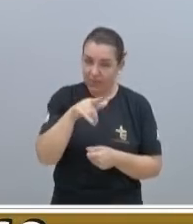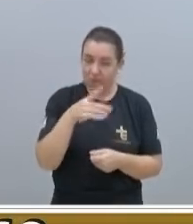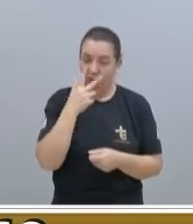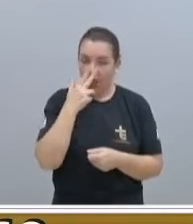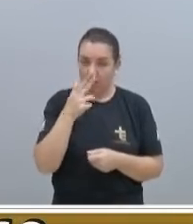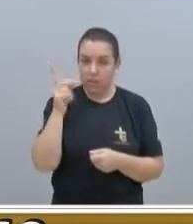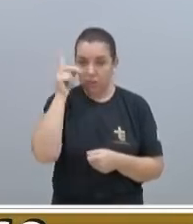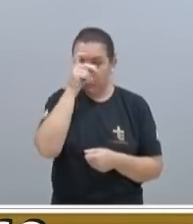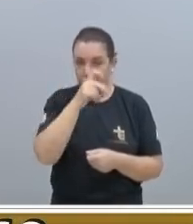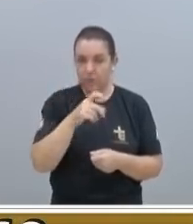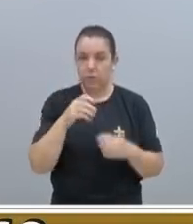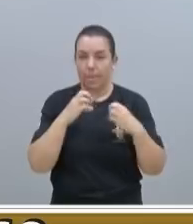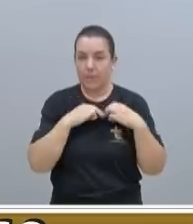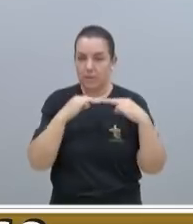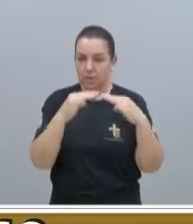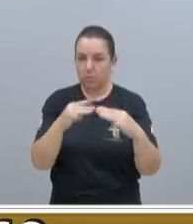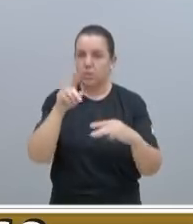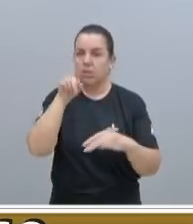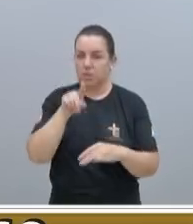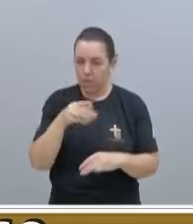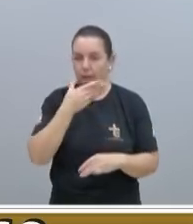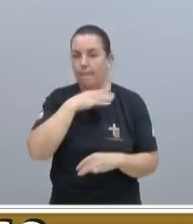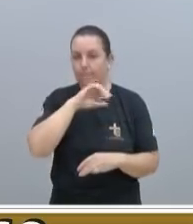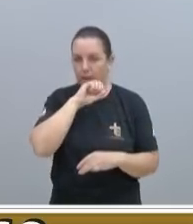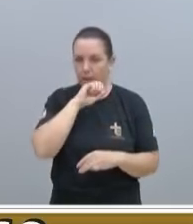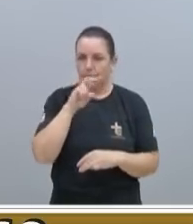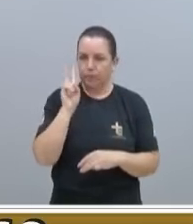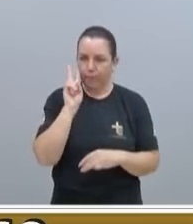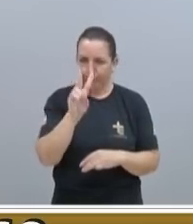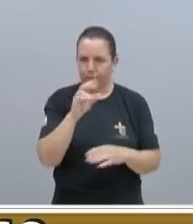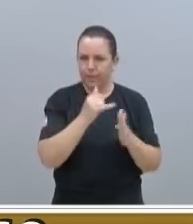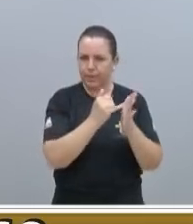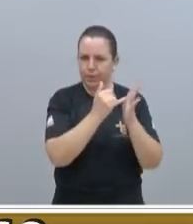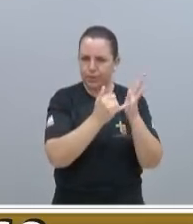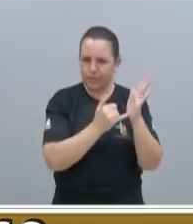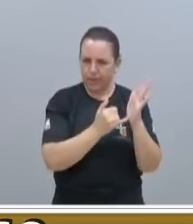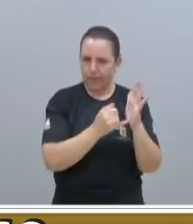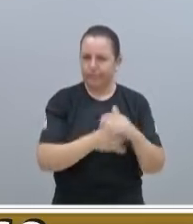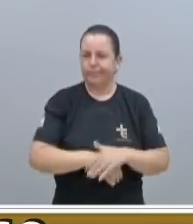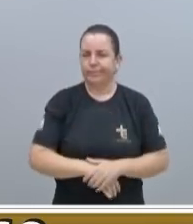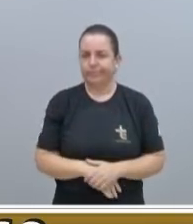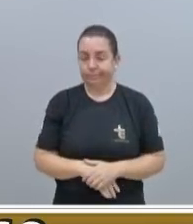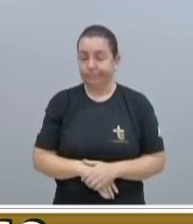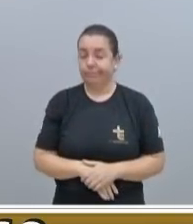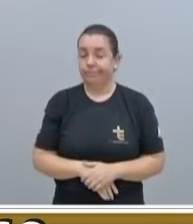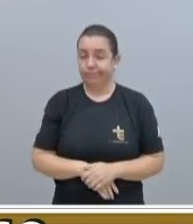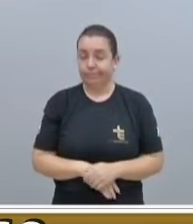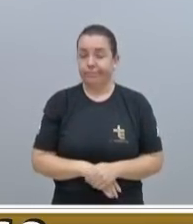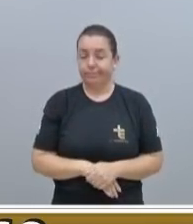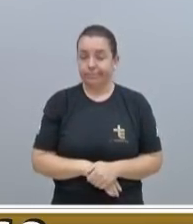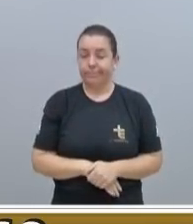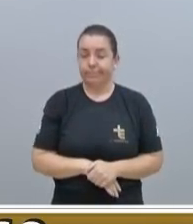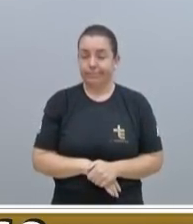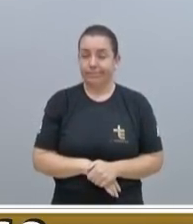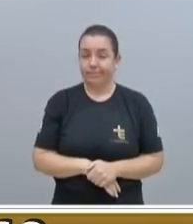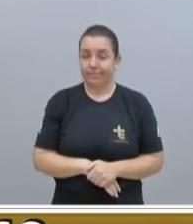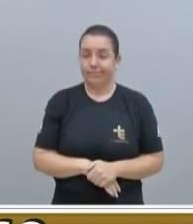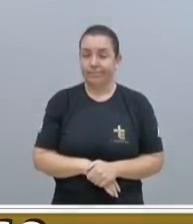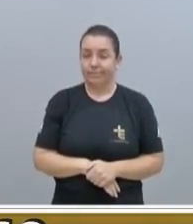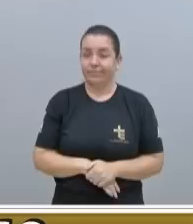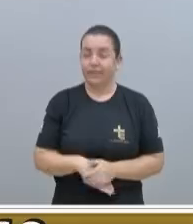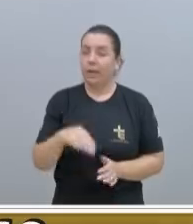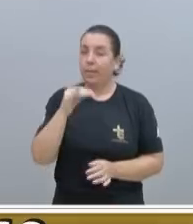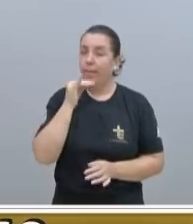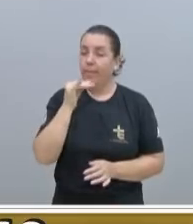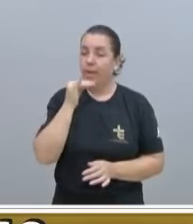missão dá uma olhada para josé maria foi